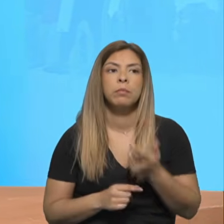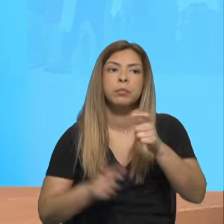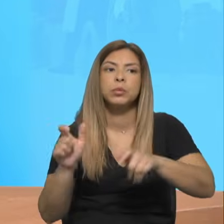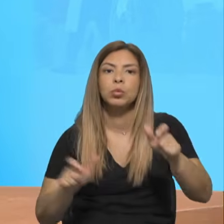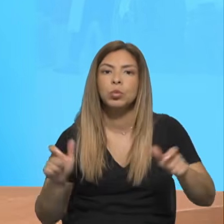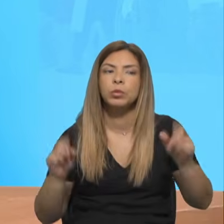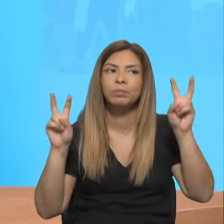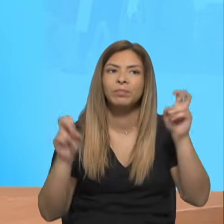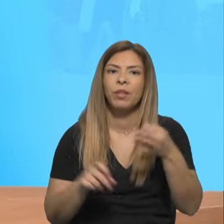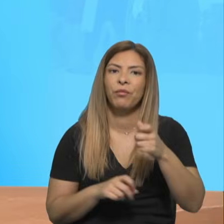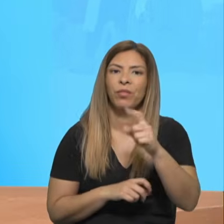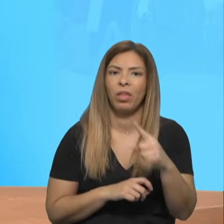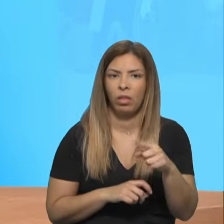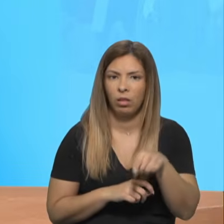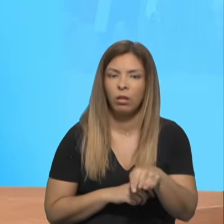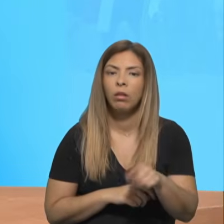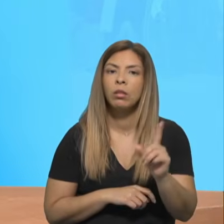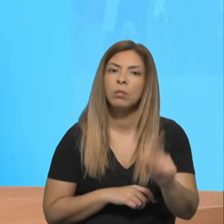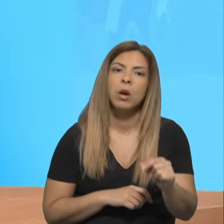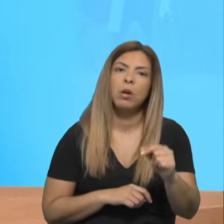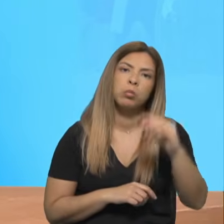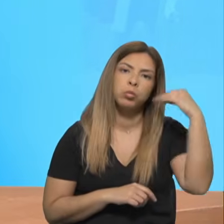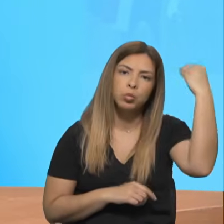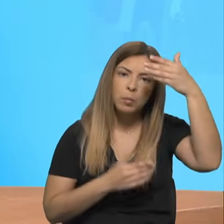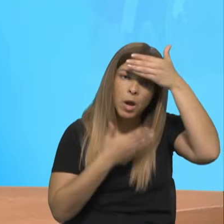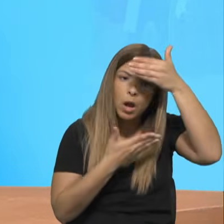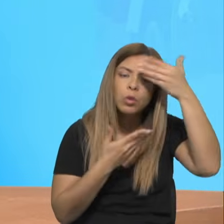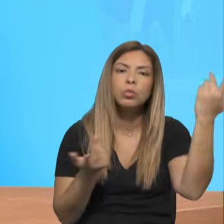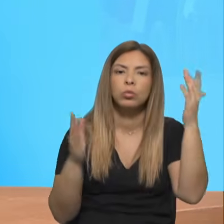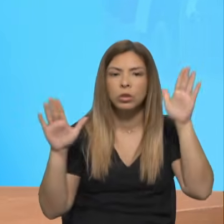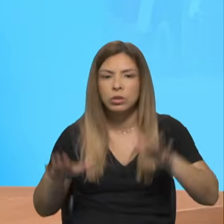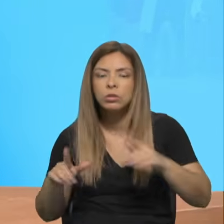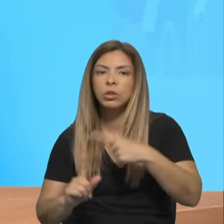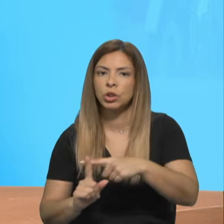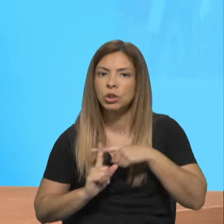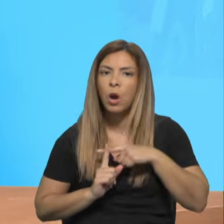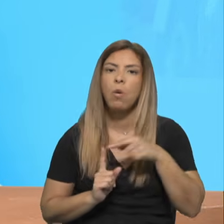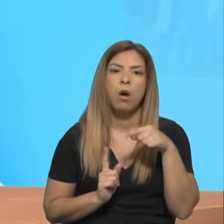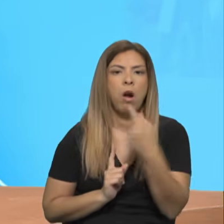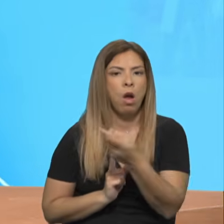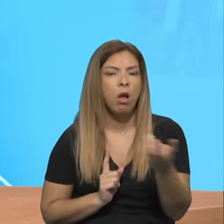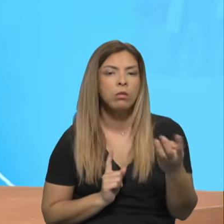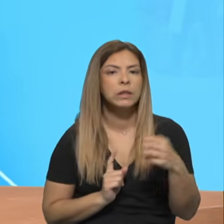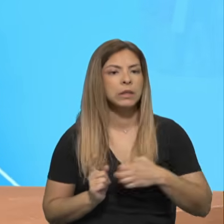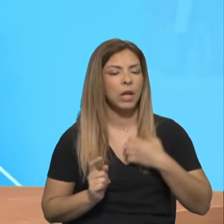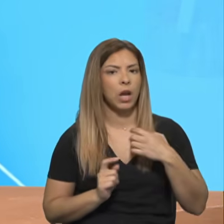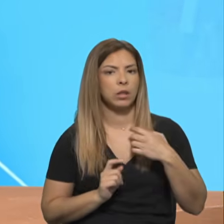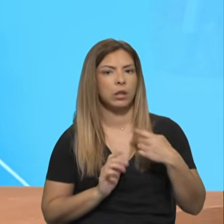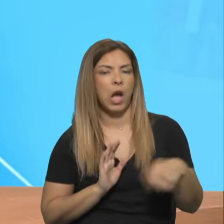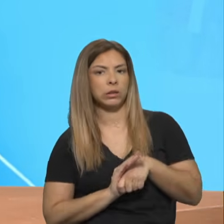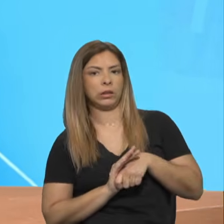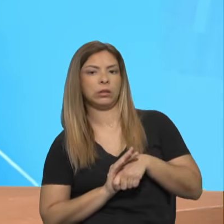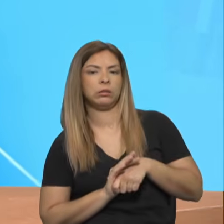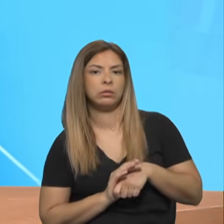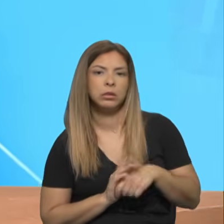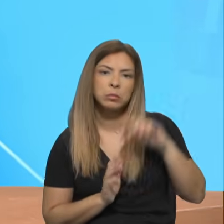hebraica, mas também há muçulmanos e cristãos que habitam o Estado de Israel, sente-se ameaçado, mas a melhor forma de reagir